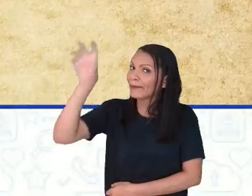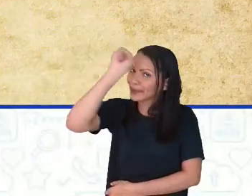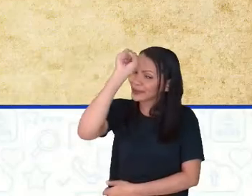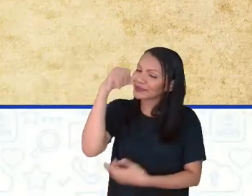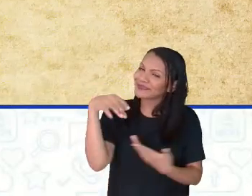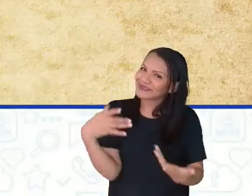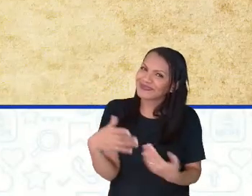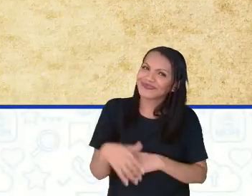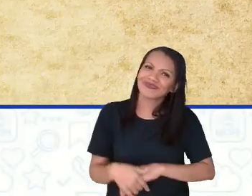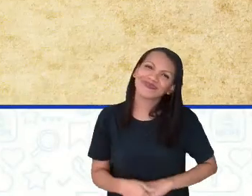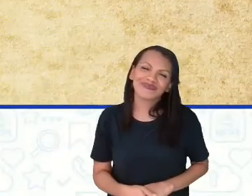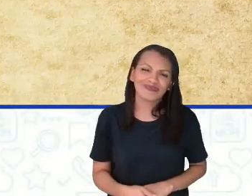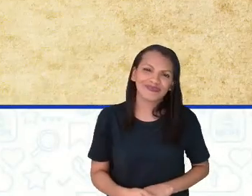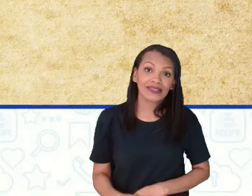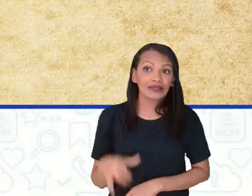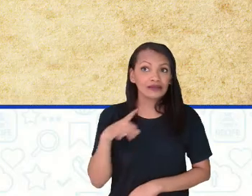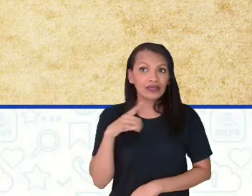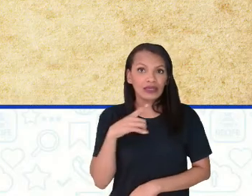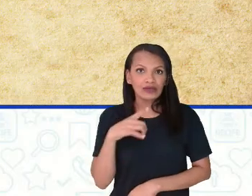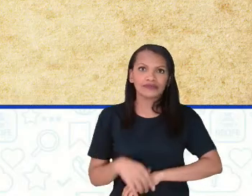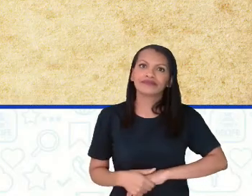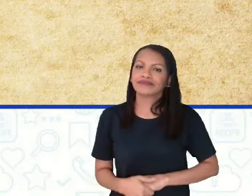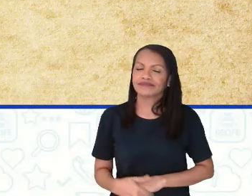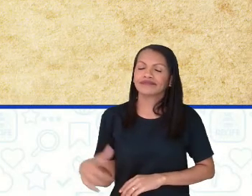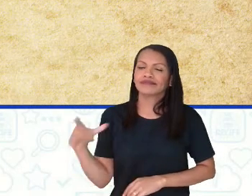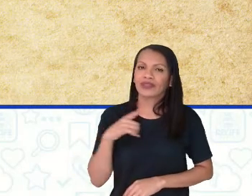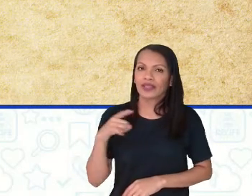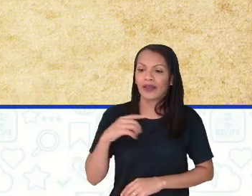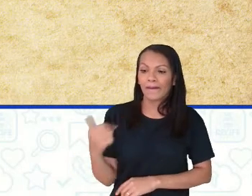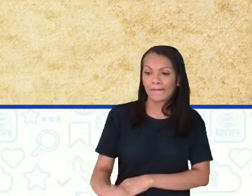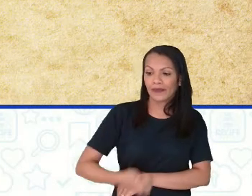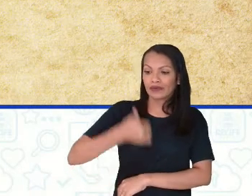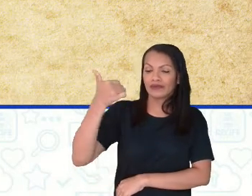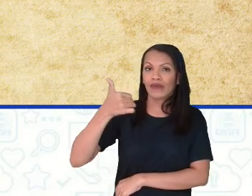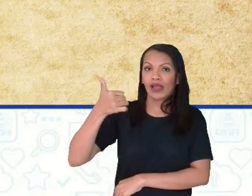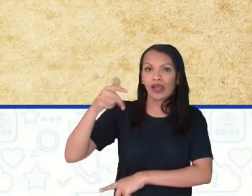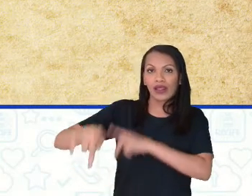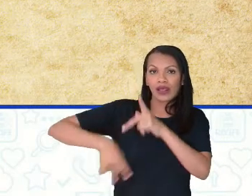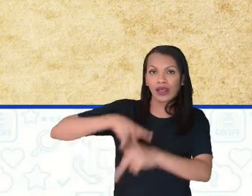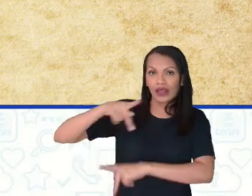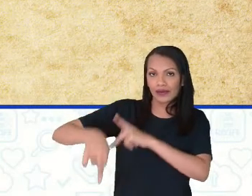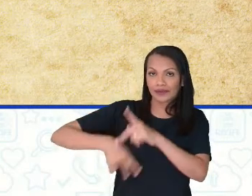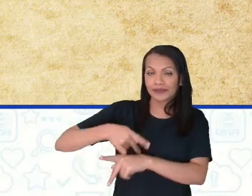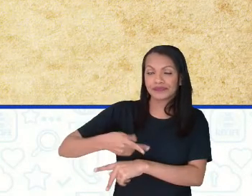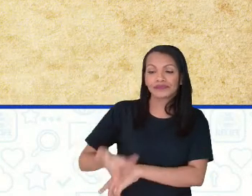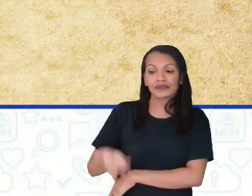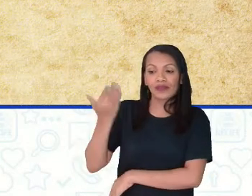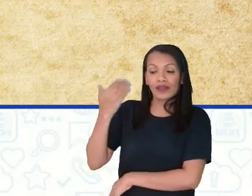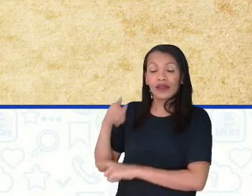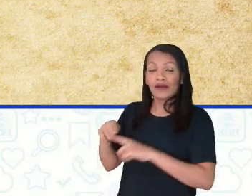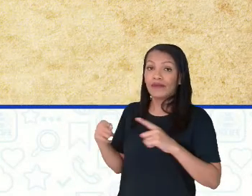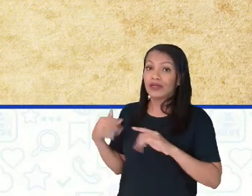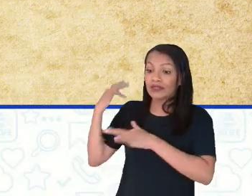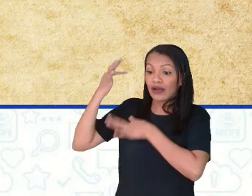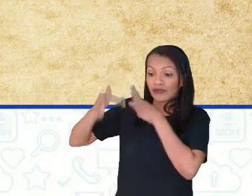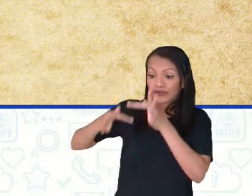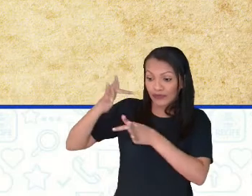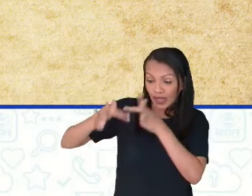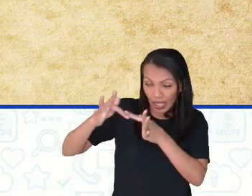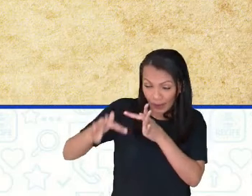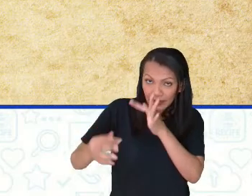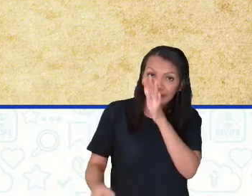Apesar de existir desde as primeiras civilizações, a fábula foi desenvolvida na Grécia Antiga, onde foi